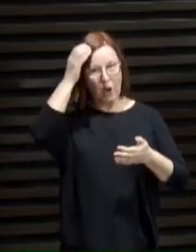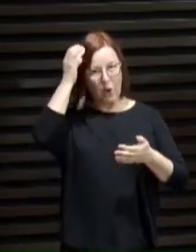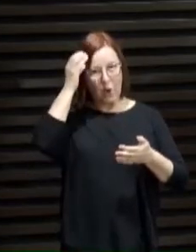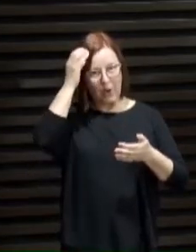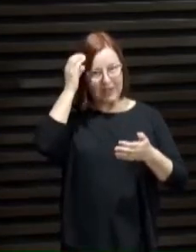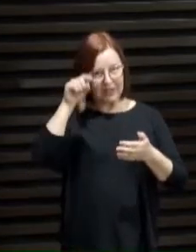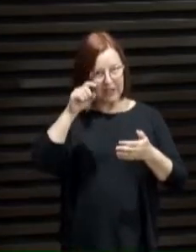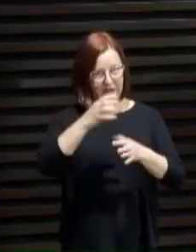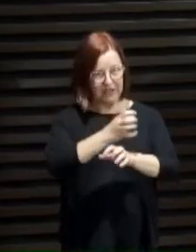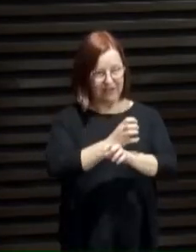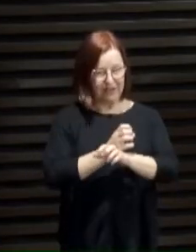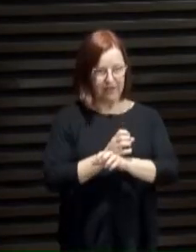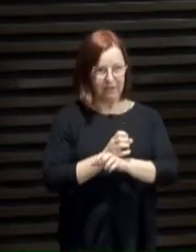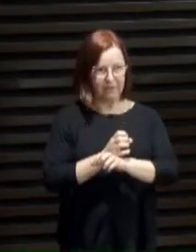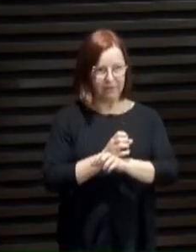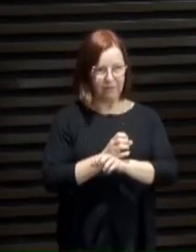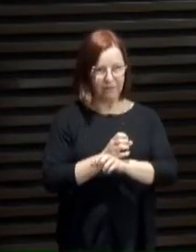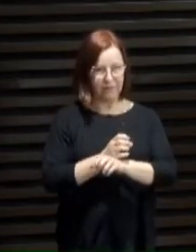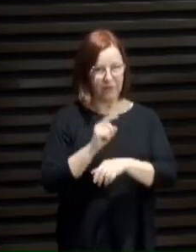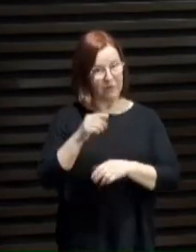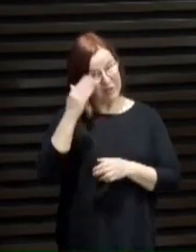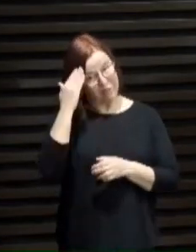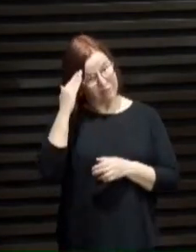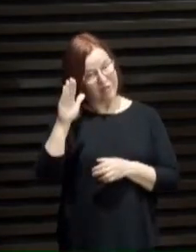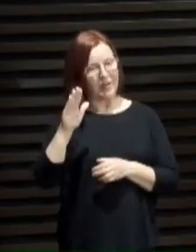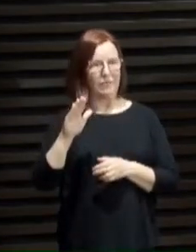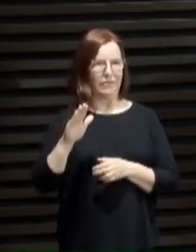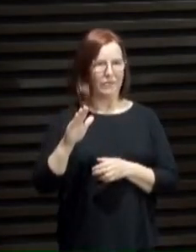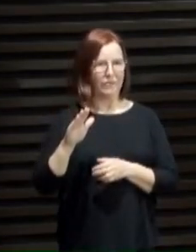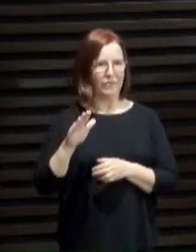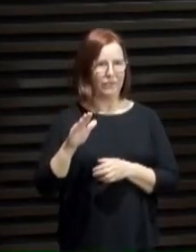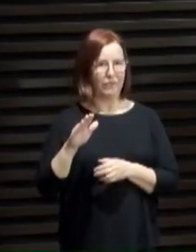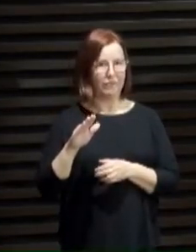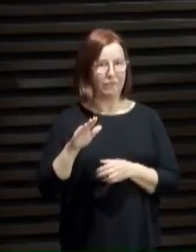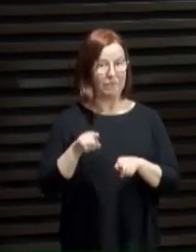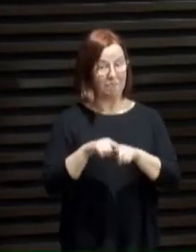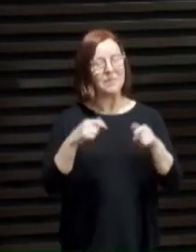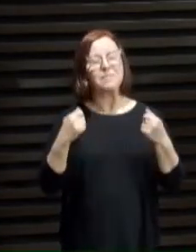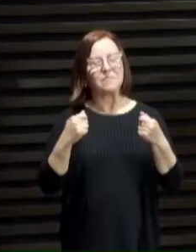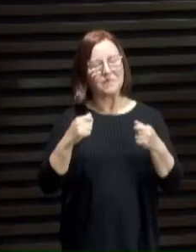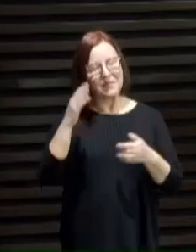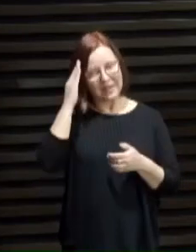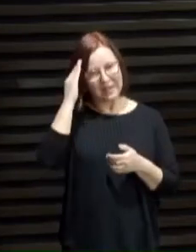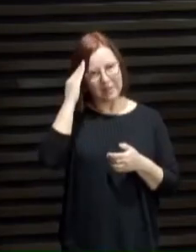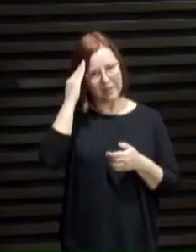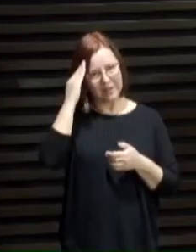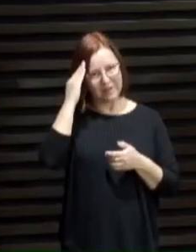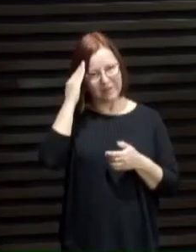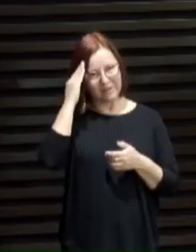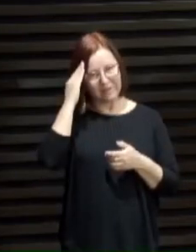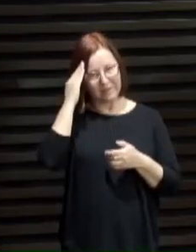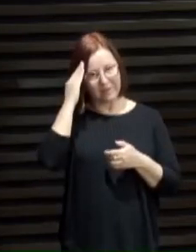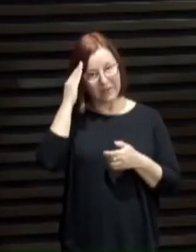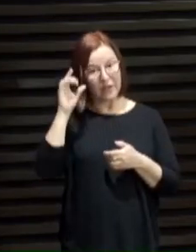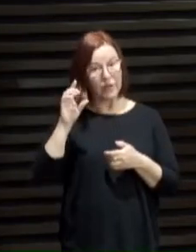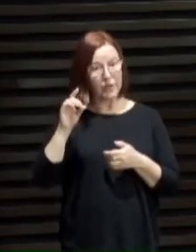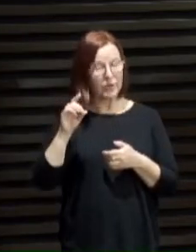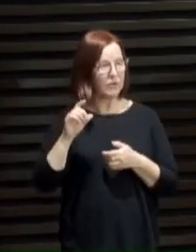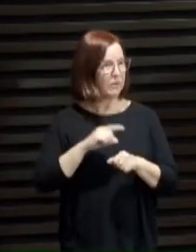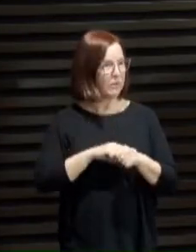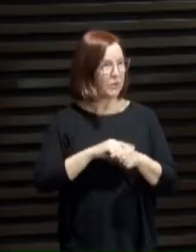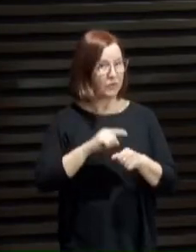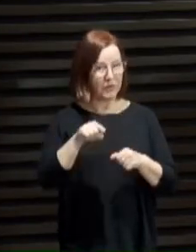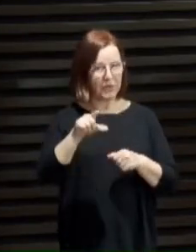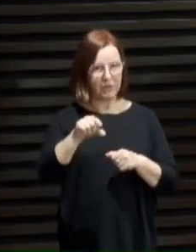é vazio. Você ainda não sabe disso, mas você precisa saber. E é só quando você descobre que, olha, eu achava que eu era